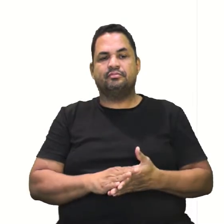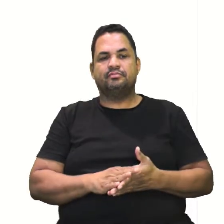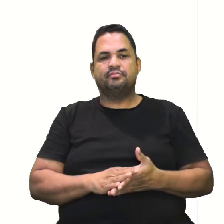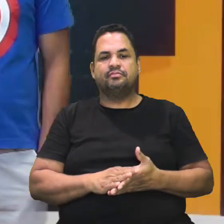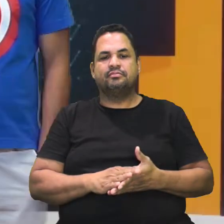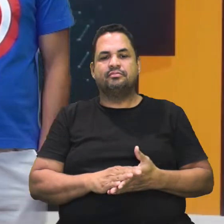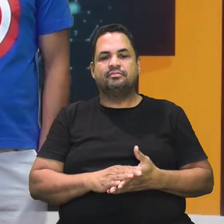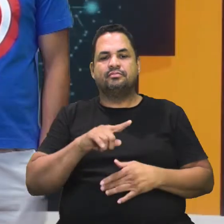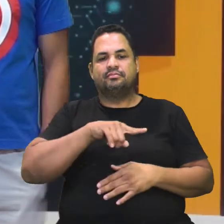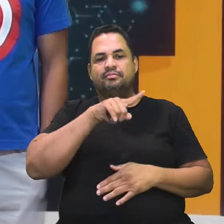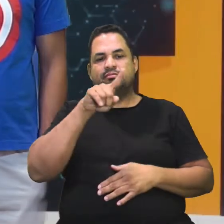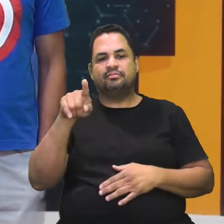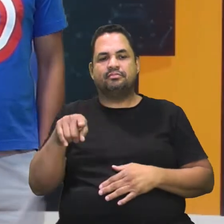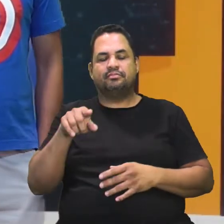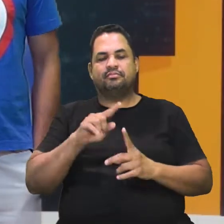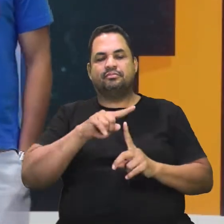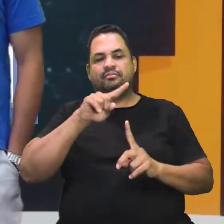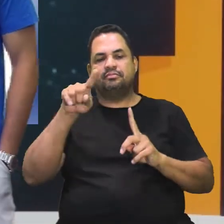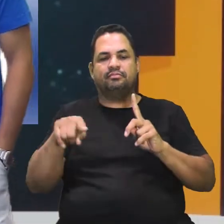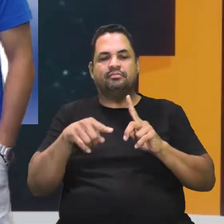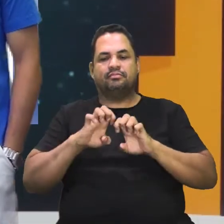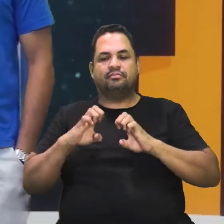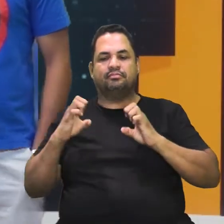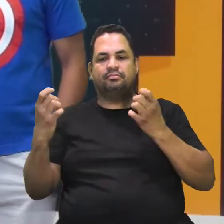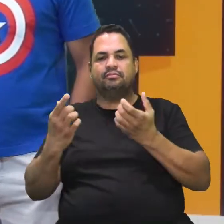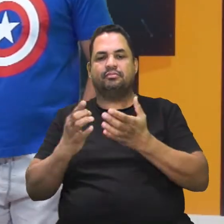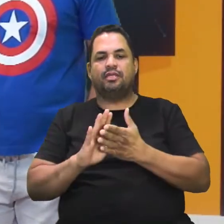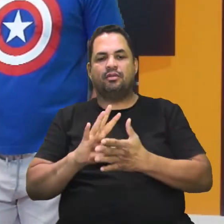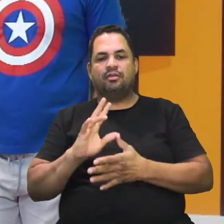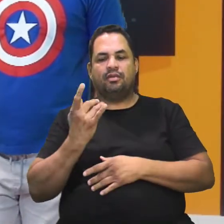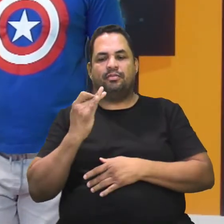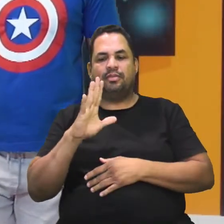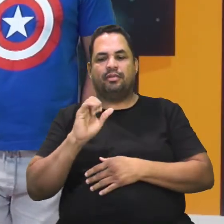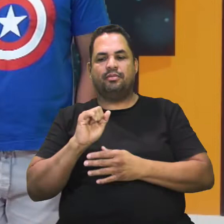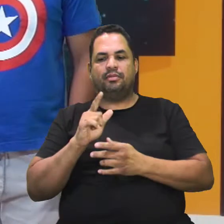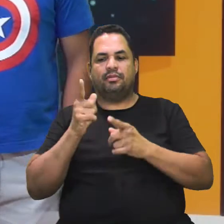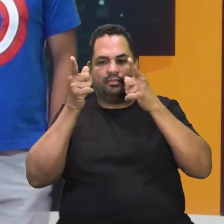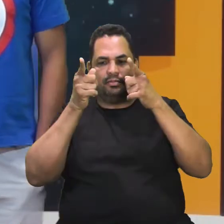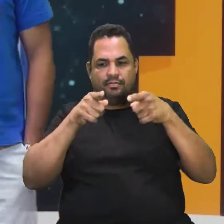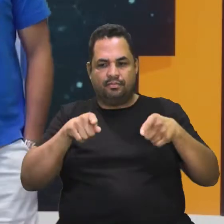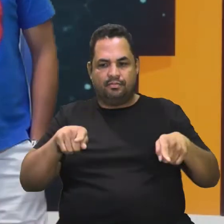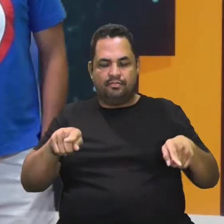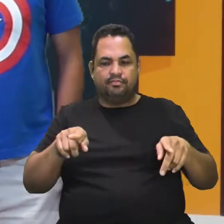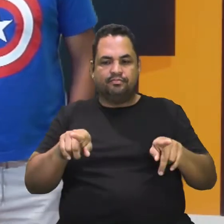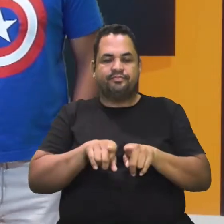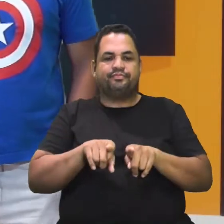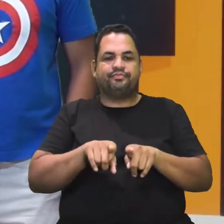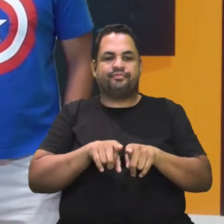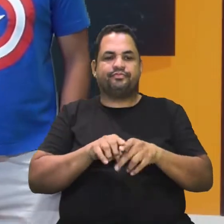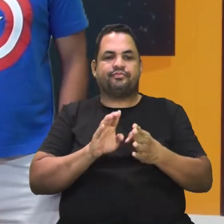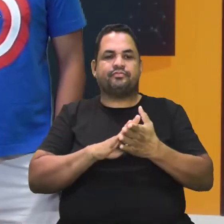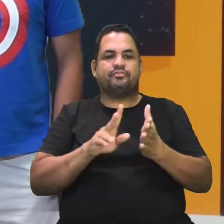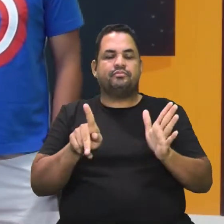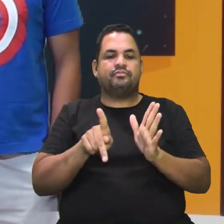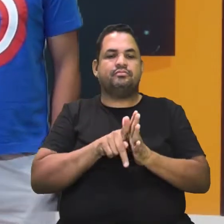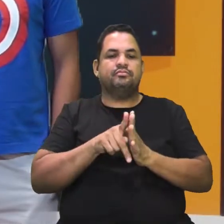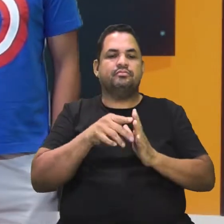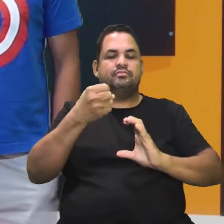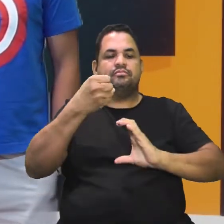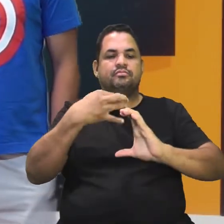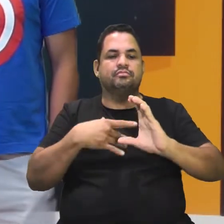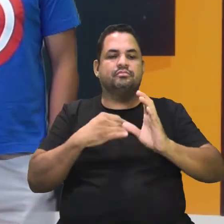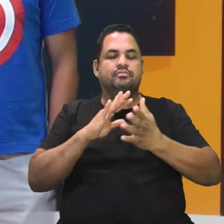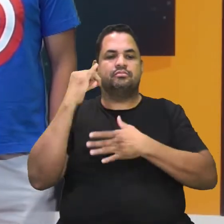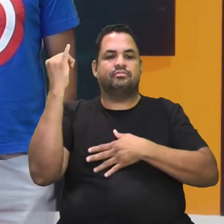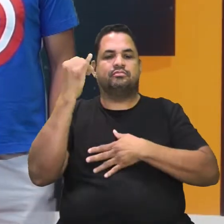na parábola, elipse e a circunferência, né? Isso. E agora a hipérbole. Então, as equações da hipérbole também tem as suas particularidades e é